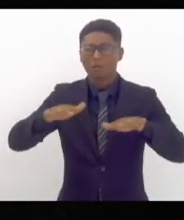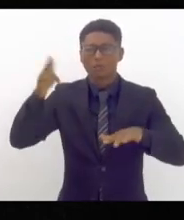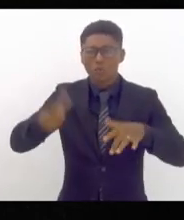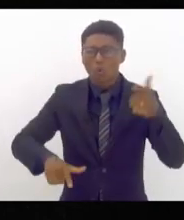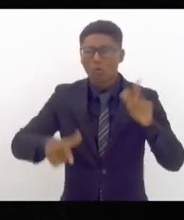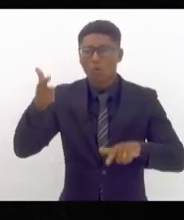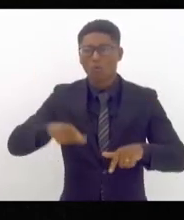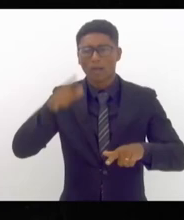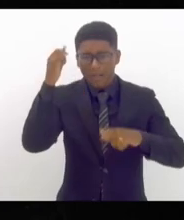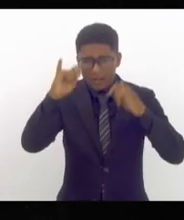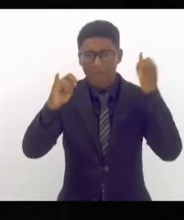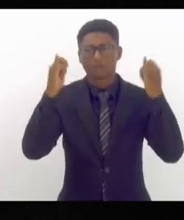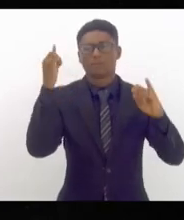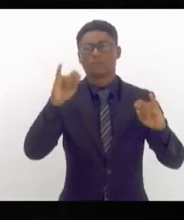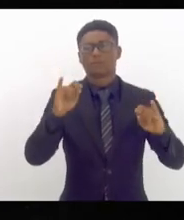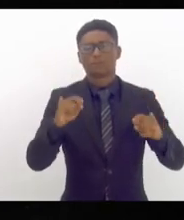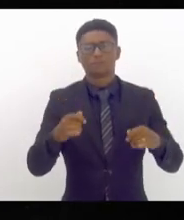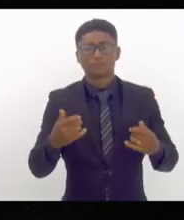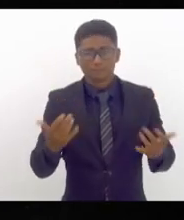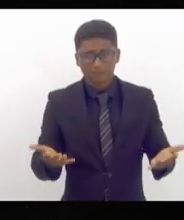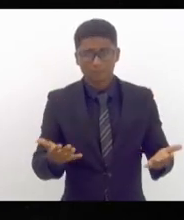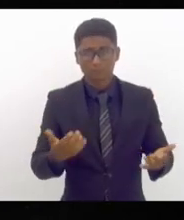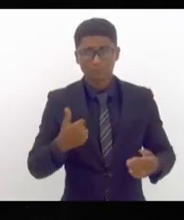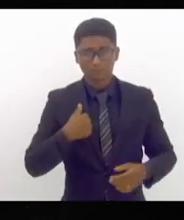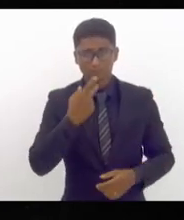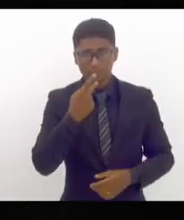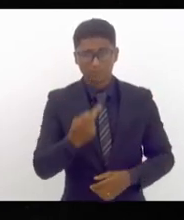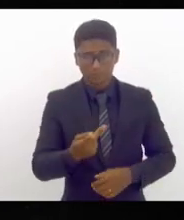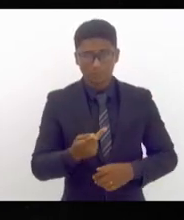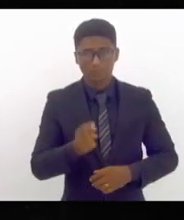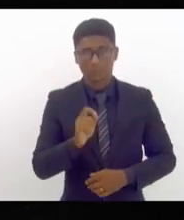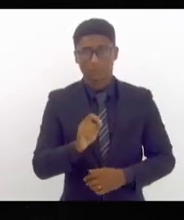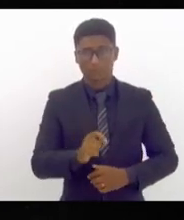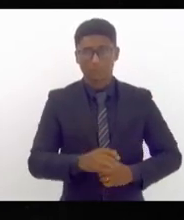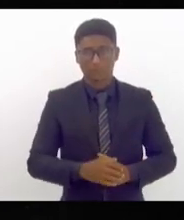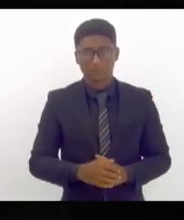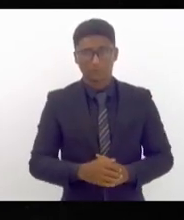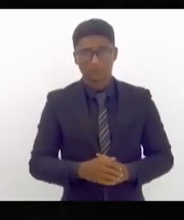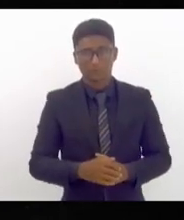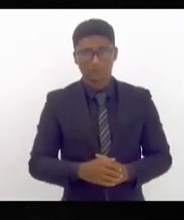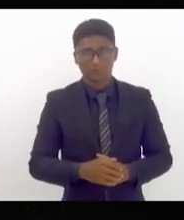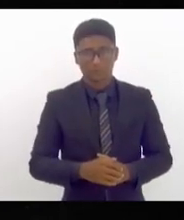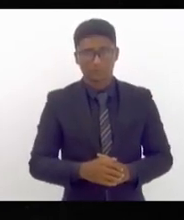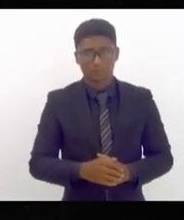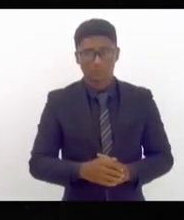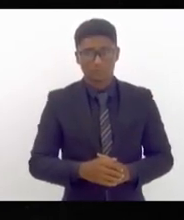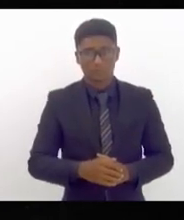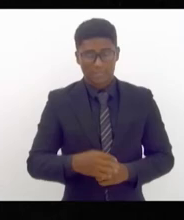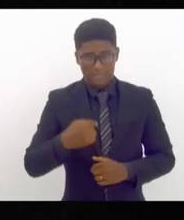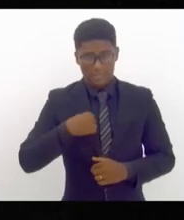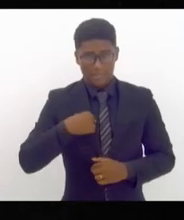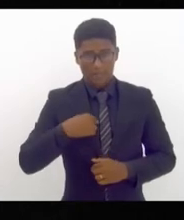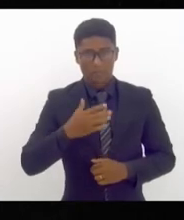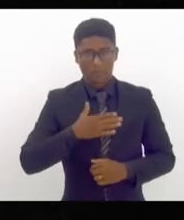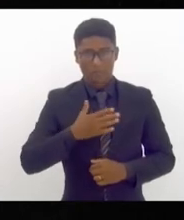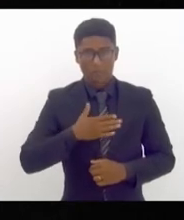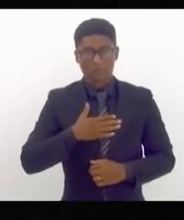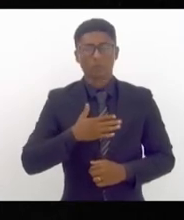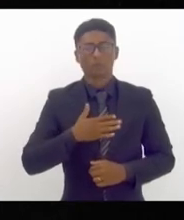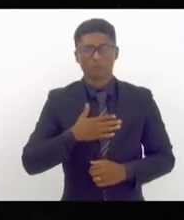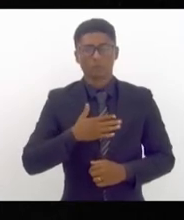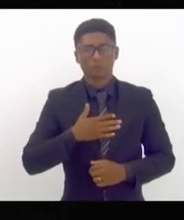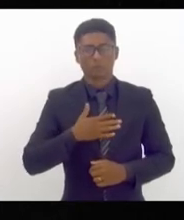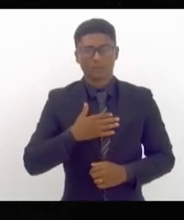nesse sentido, eu queria destacar a total disposição do meu gabinete, do meu